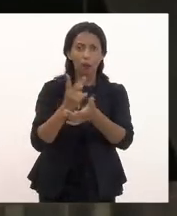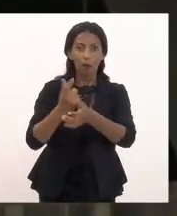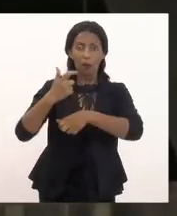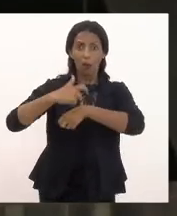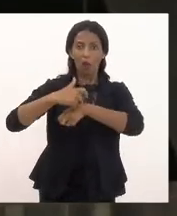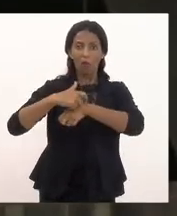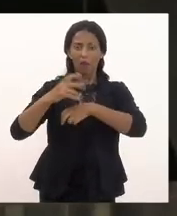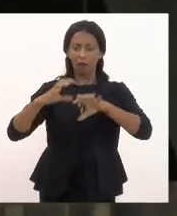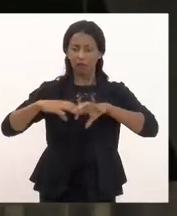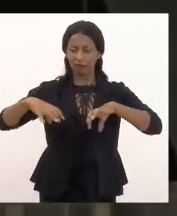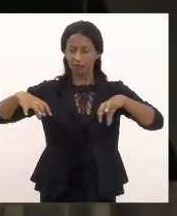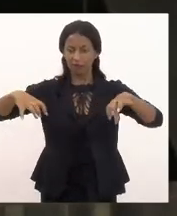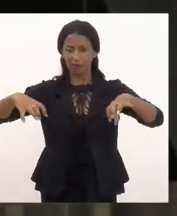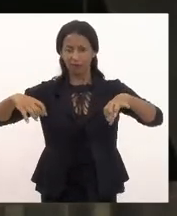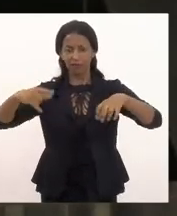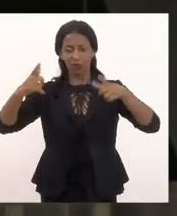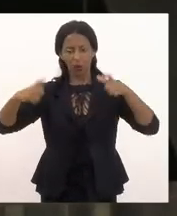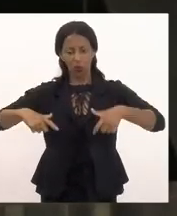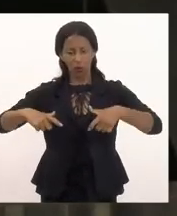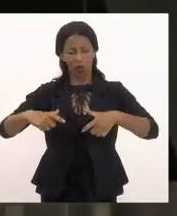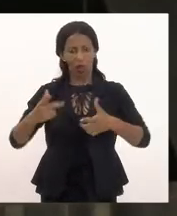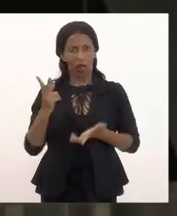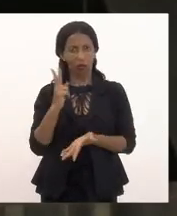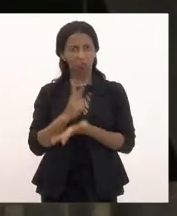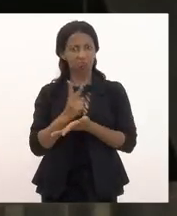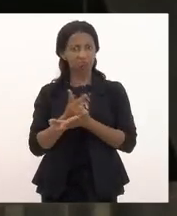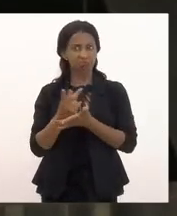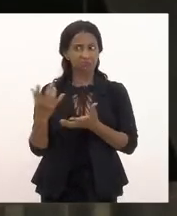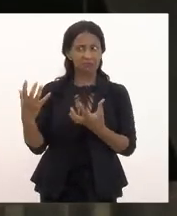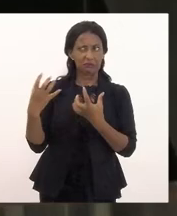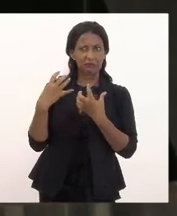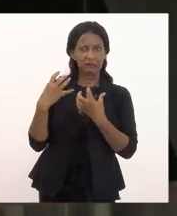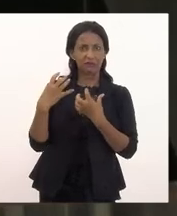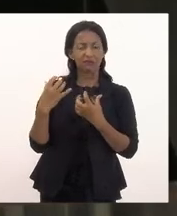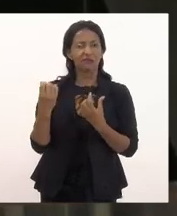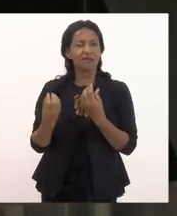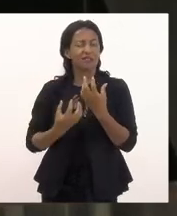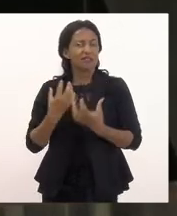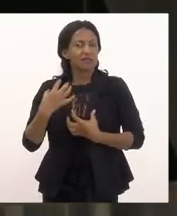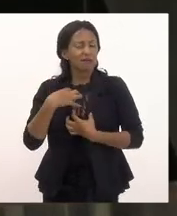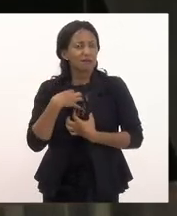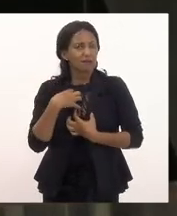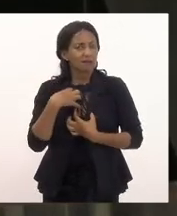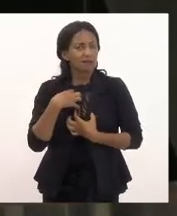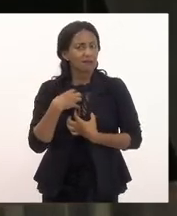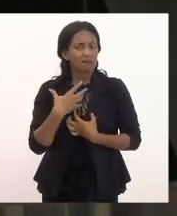momento que essas pessoas, causando isso uma certa...